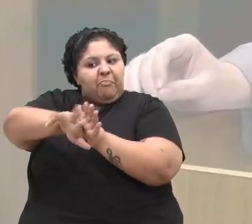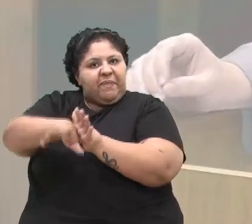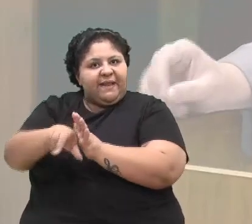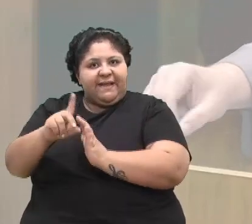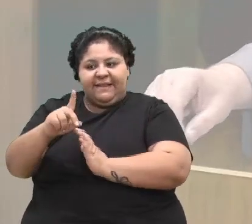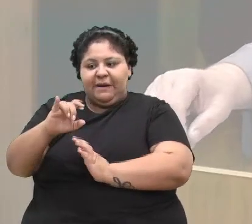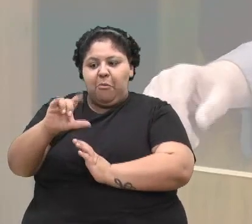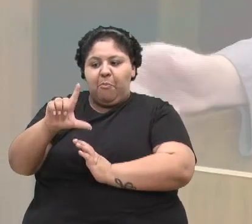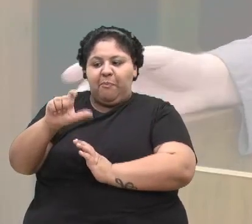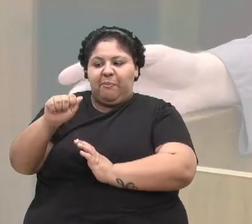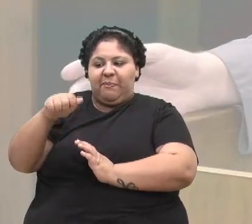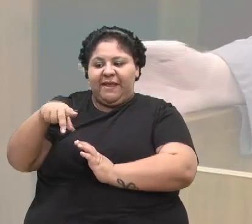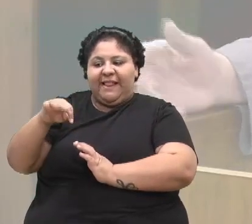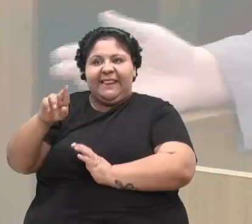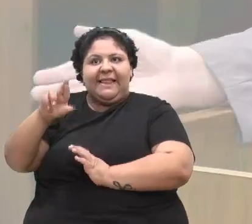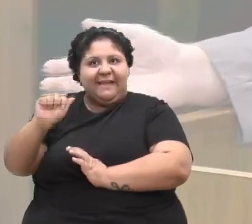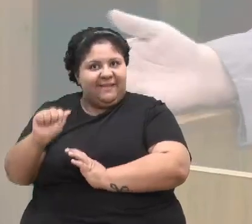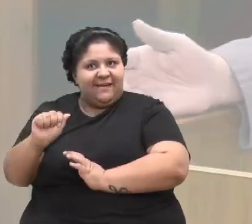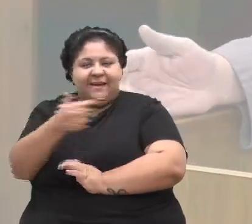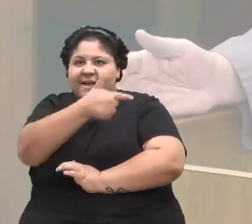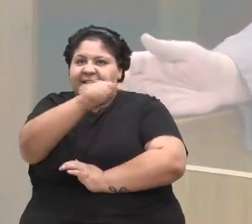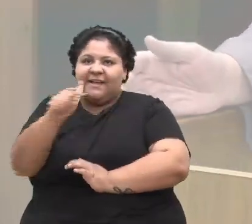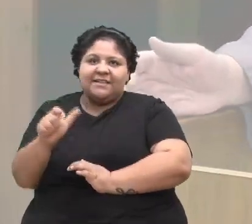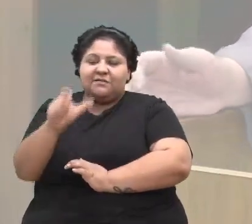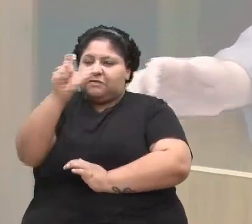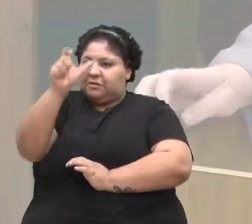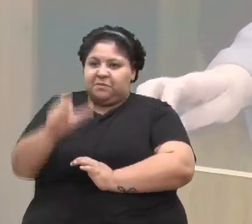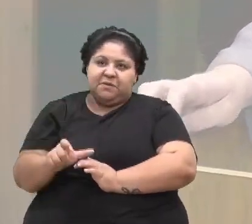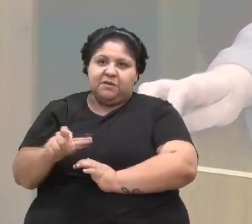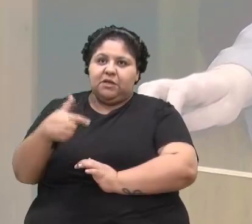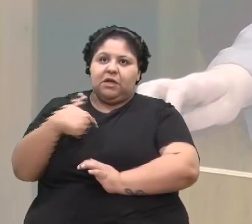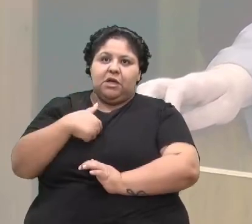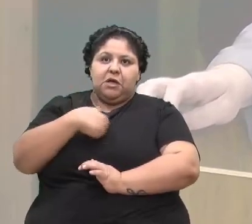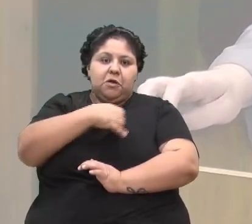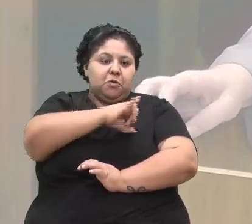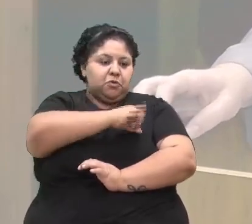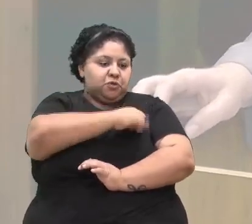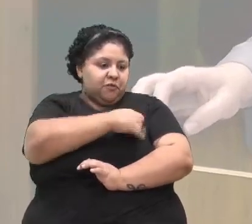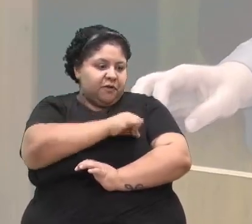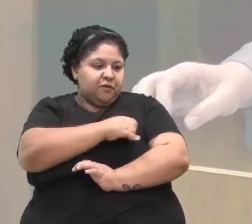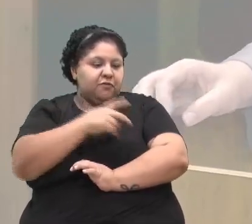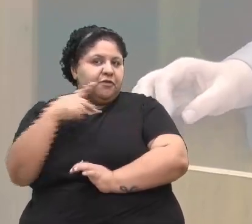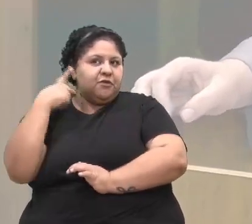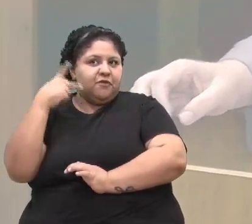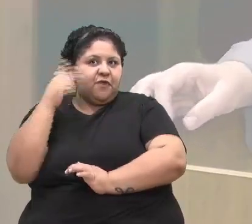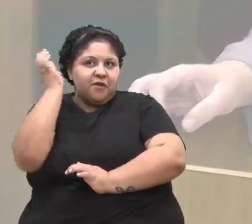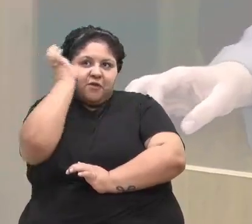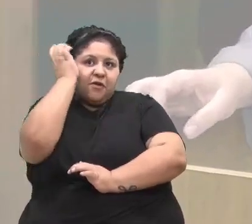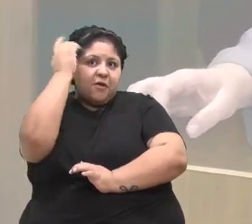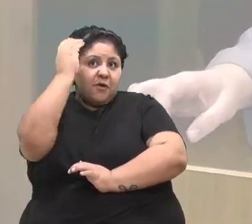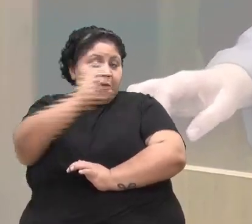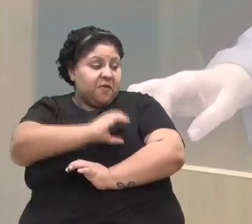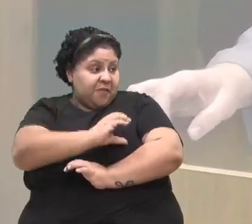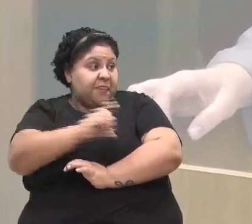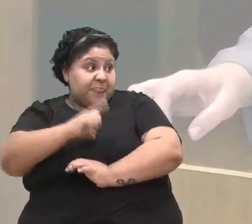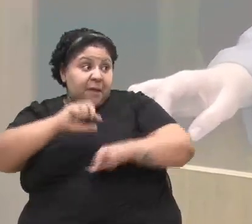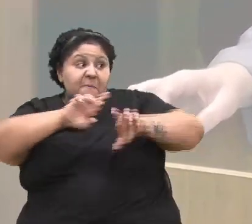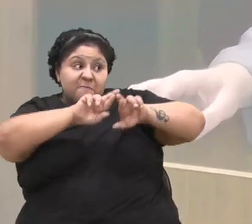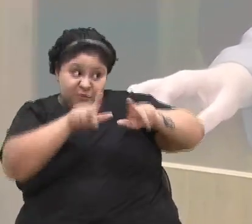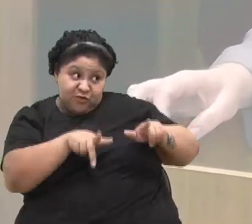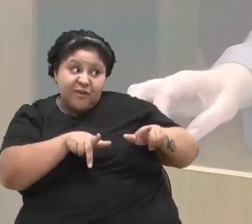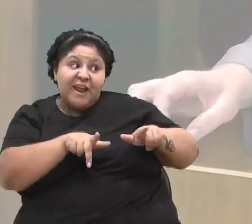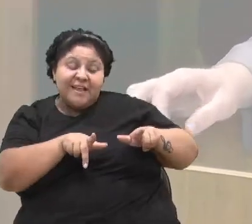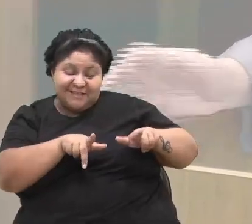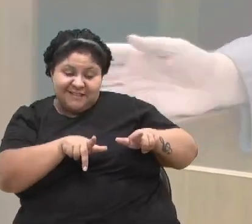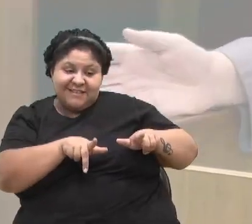tenho preconceito. Os demais, eu sou do Juventude, o vereador Felipe é do Caxias, temos divergências sanguíneas